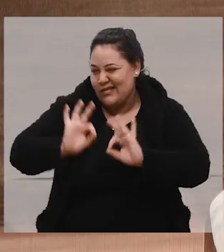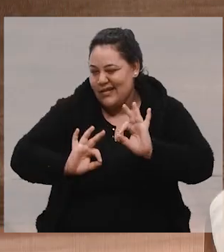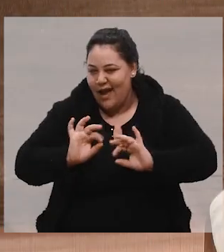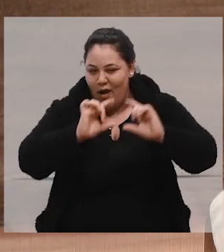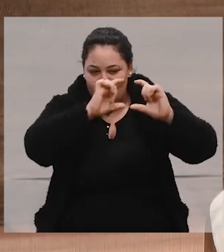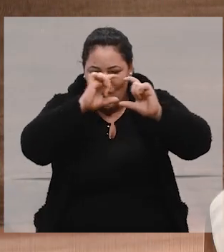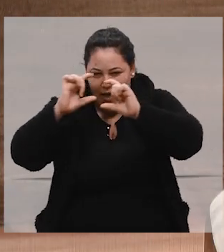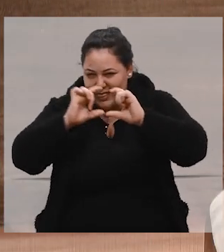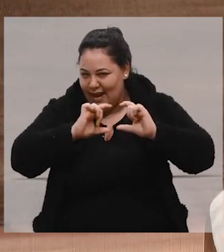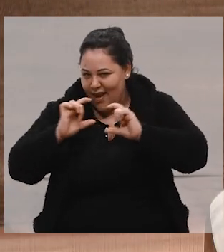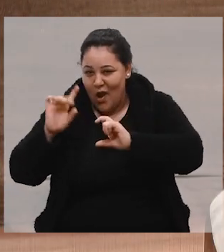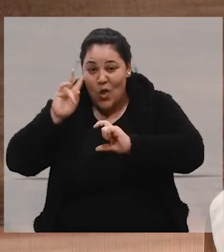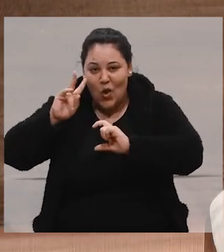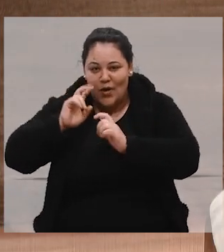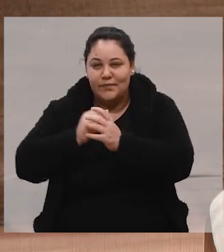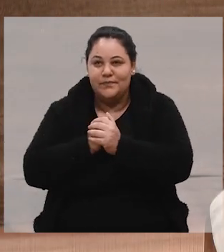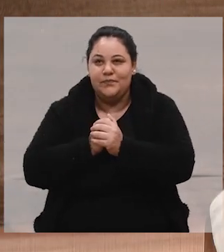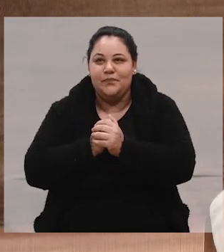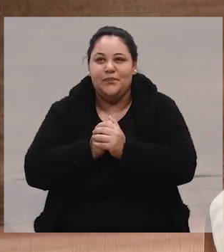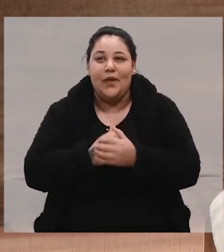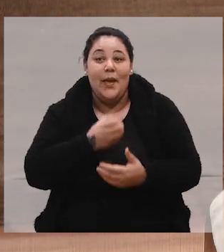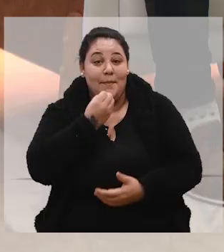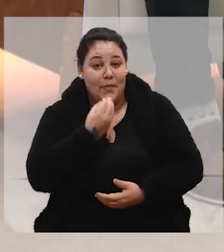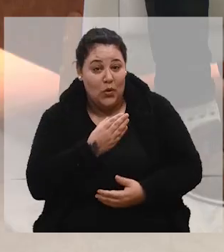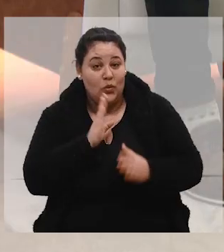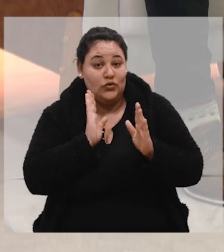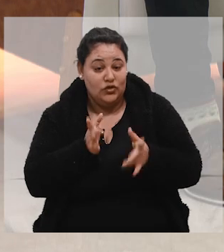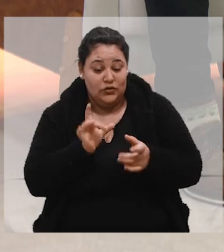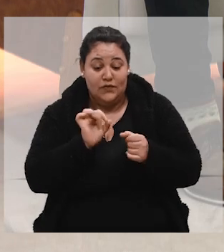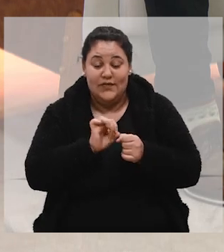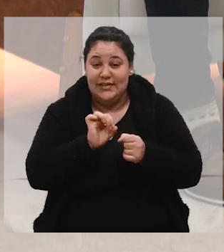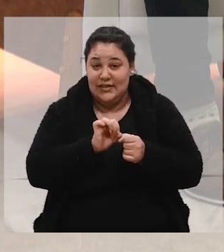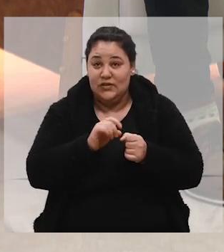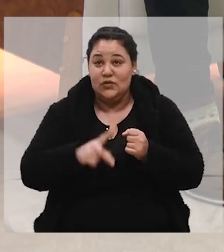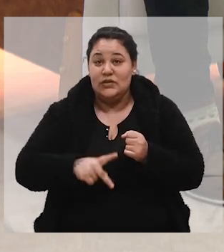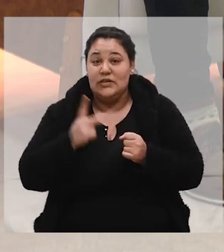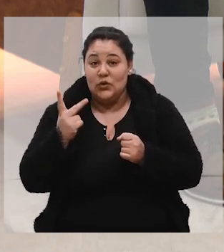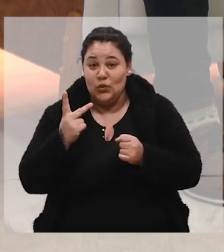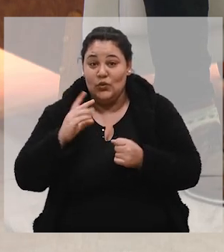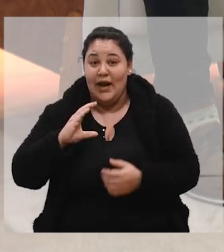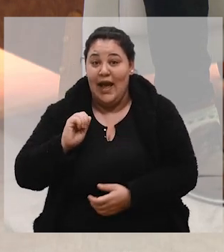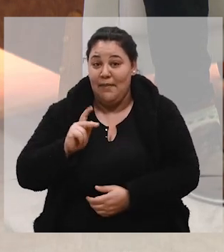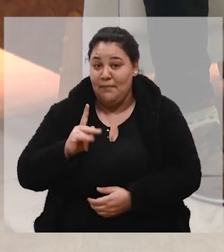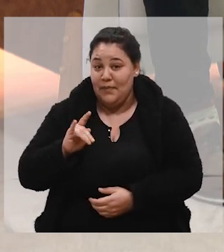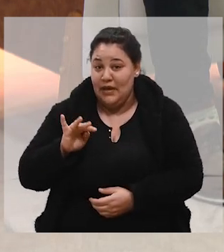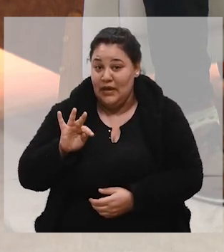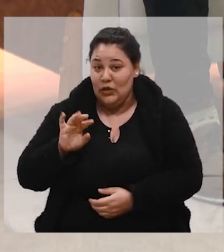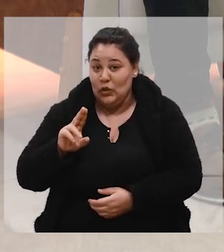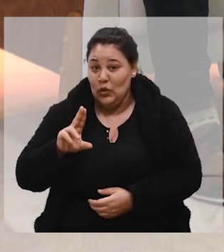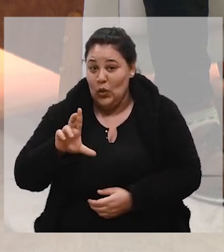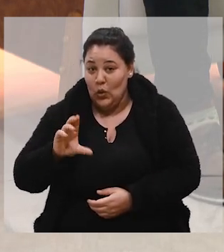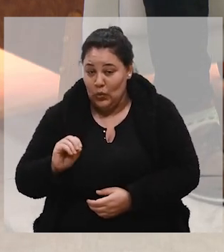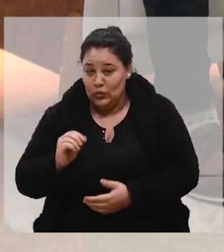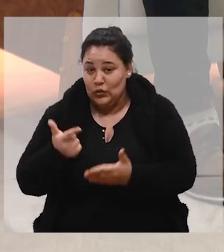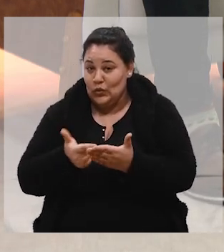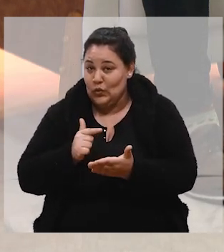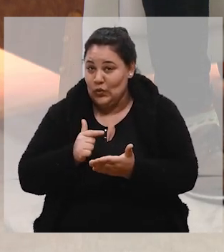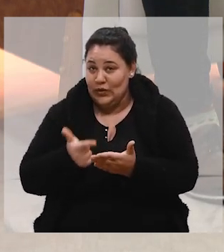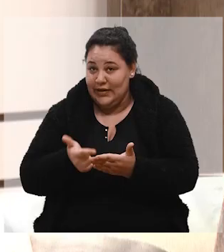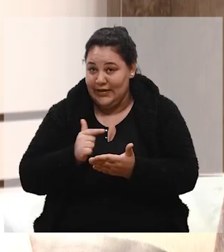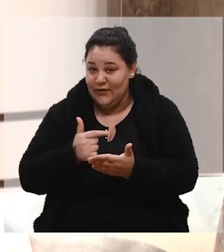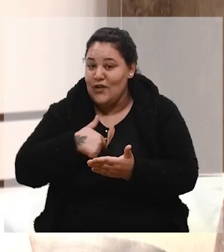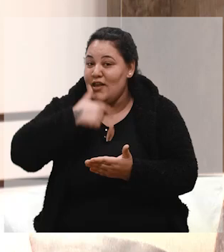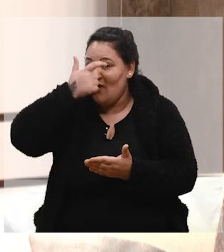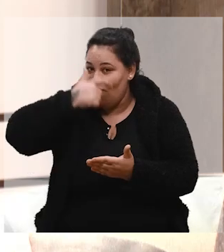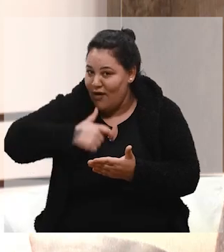a organização desses quadrinhos? Bem, eu já tô fazendo o segundo capítulo, que eu